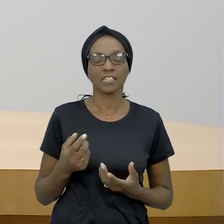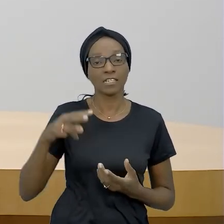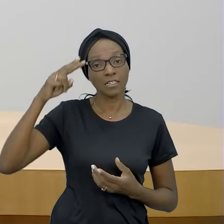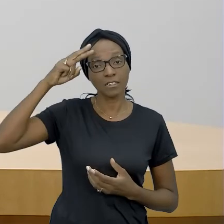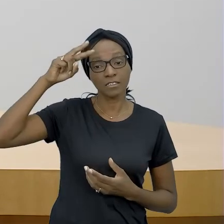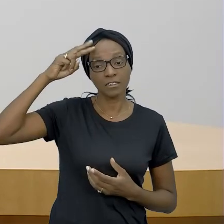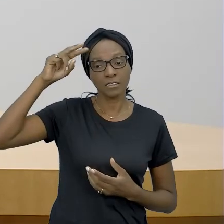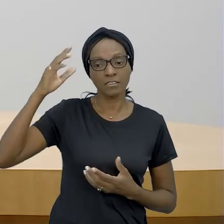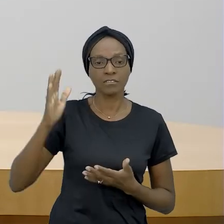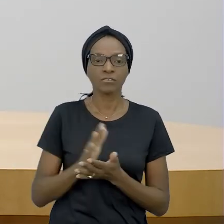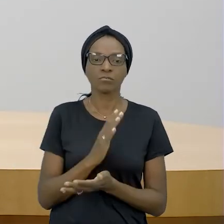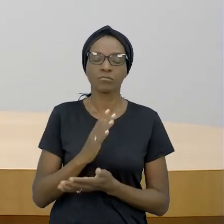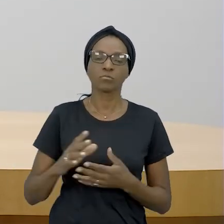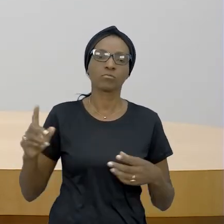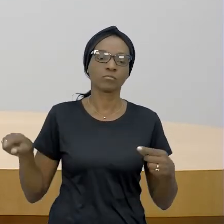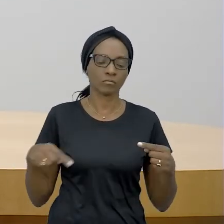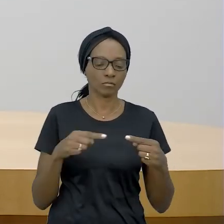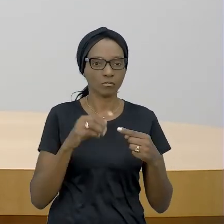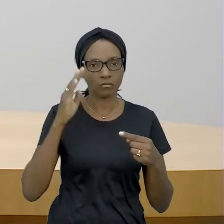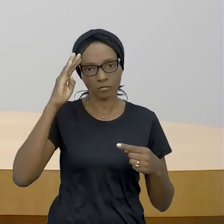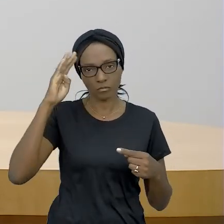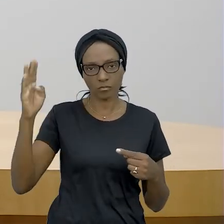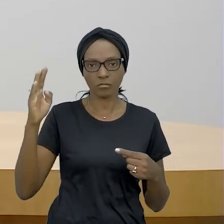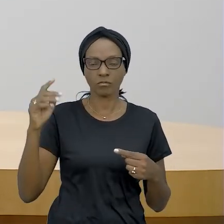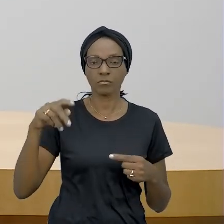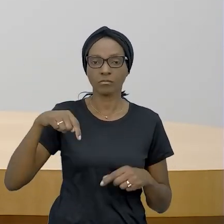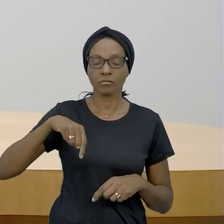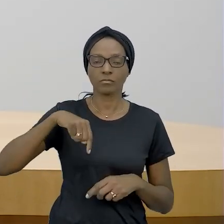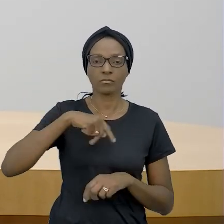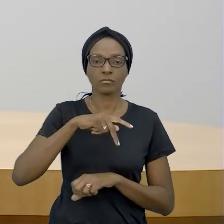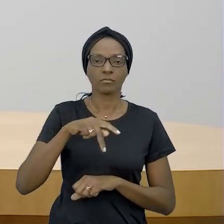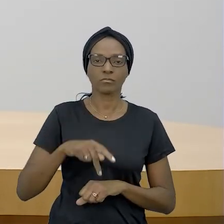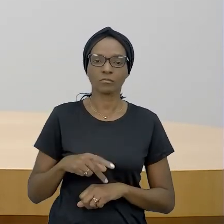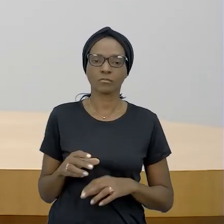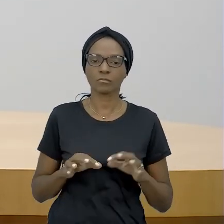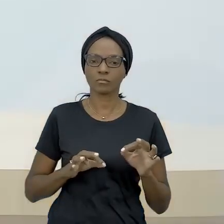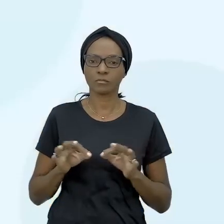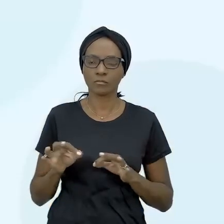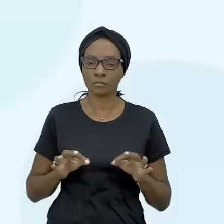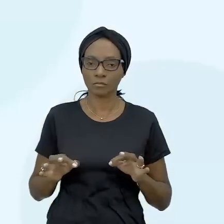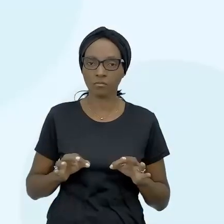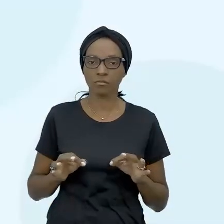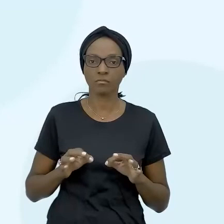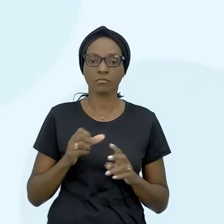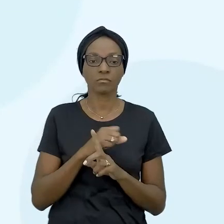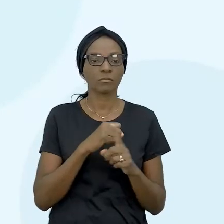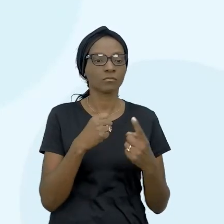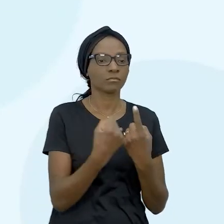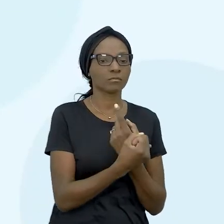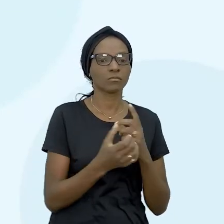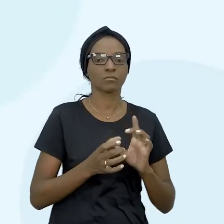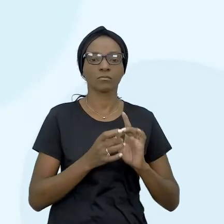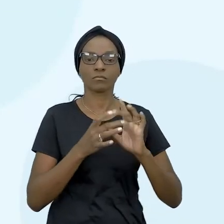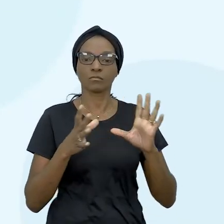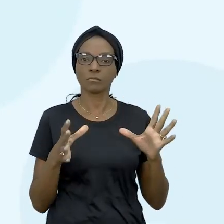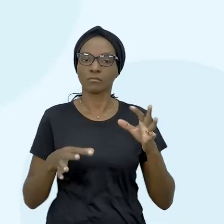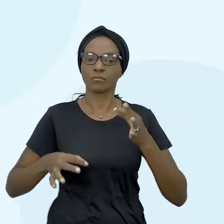os objetivos fundamentais, né, do nosso país. Então, construir uma sociedade livre, justa e